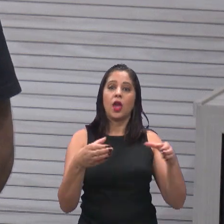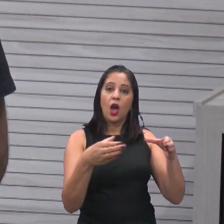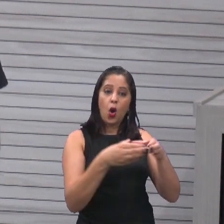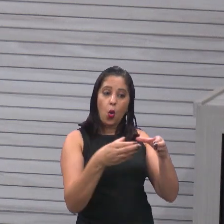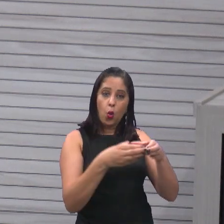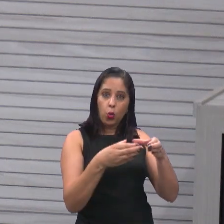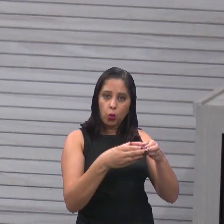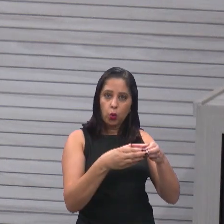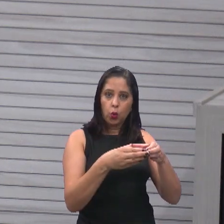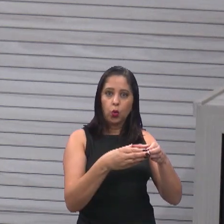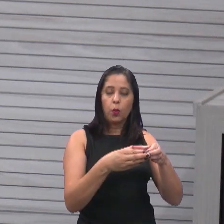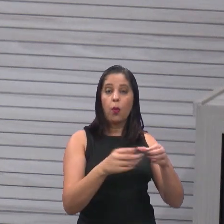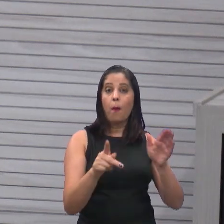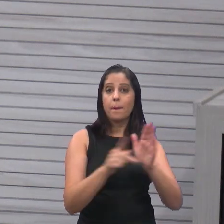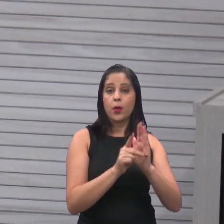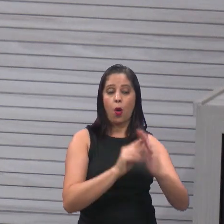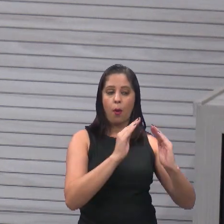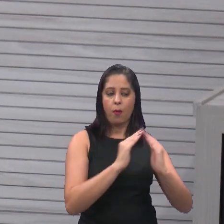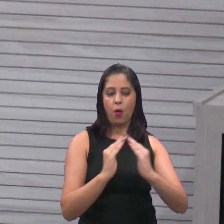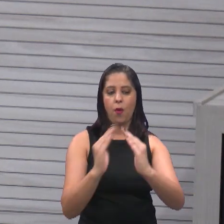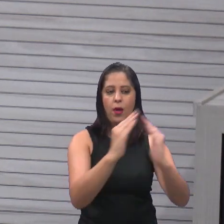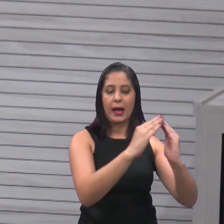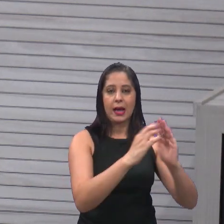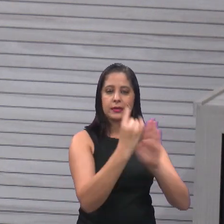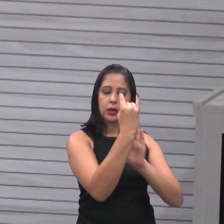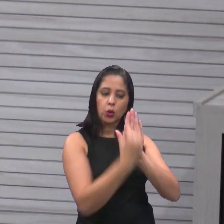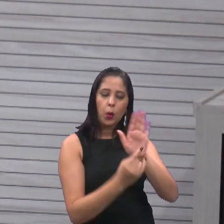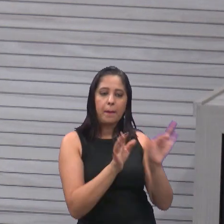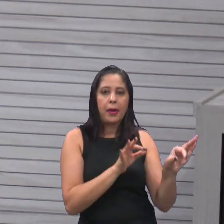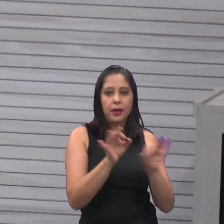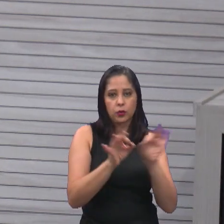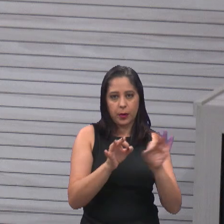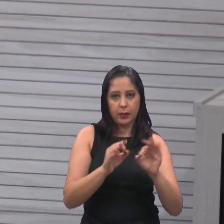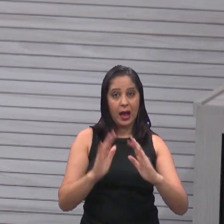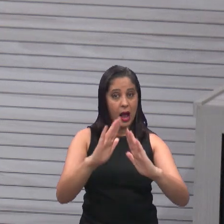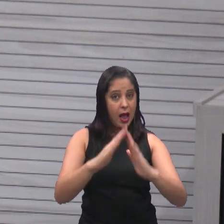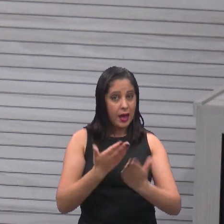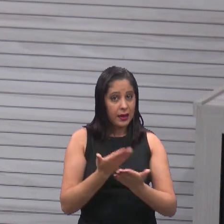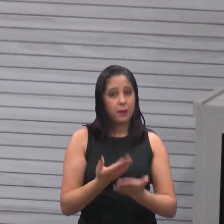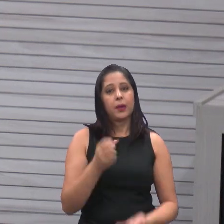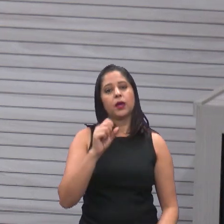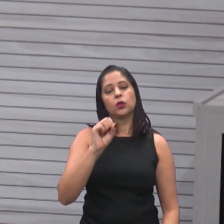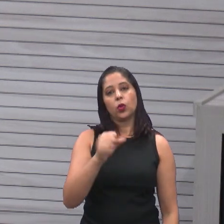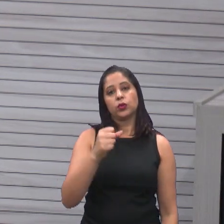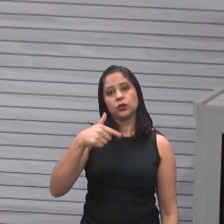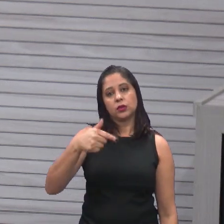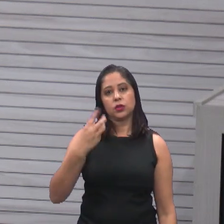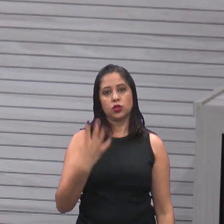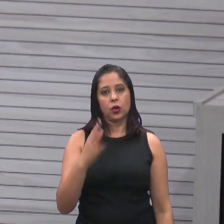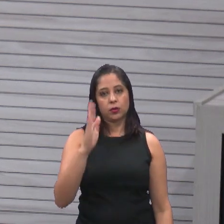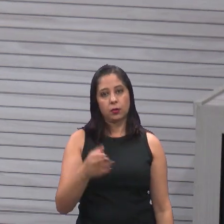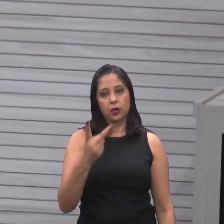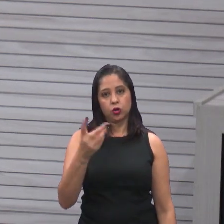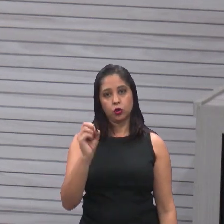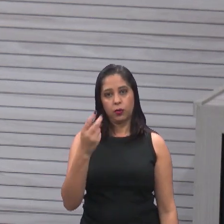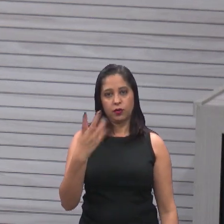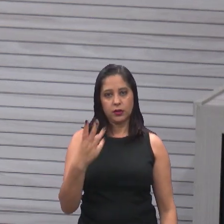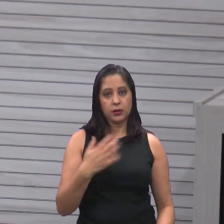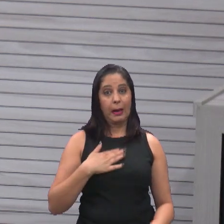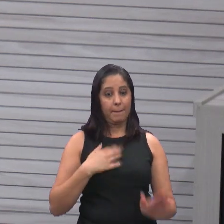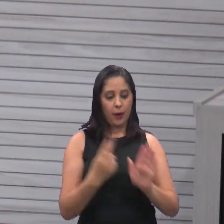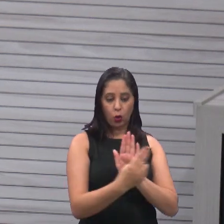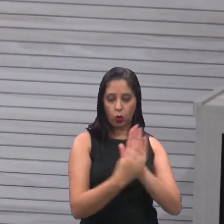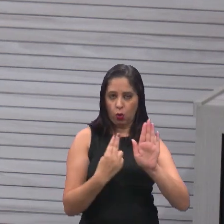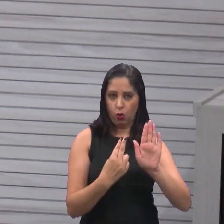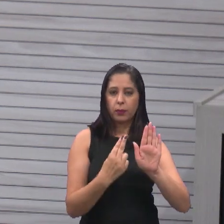Habitação e Regularização Fundiária, criada pelo requerimento 874/2025. Coloco o meu nome para fazer parte